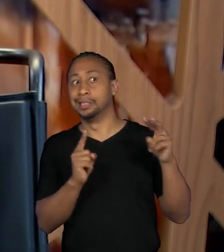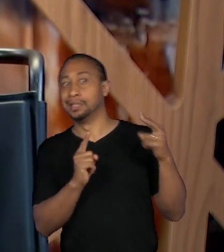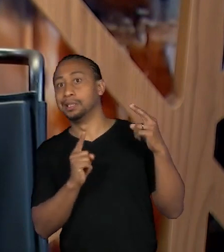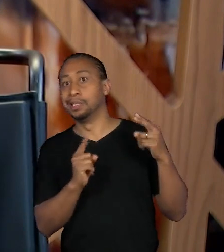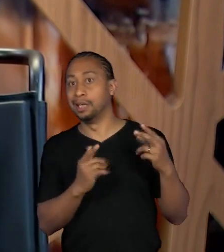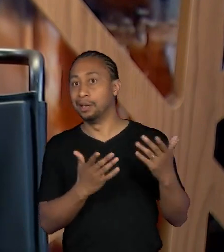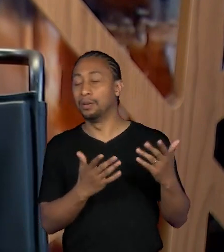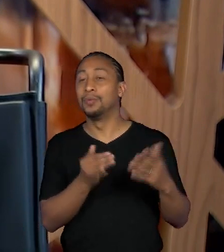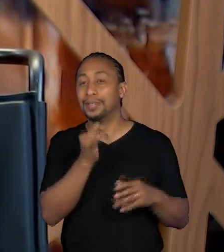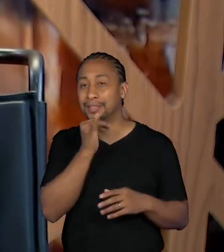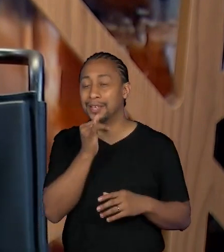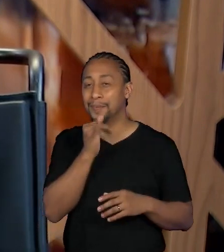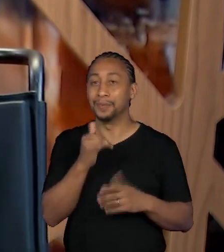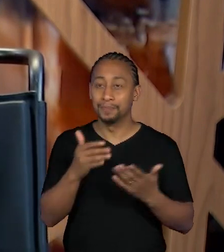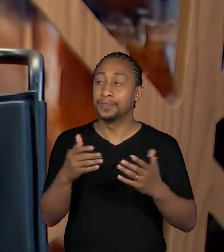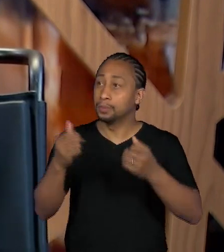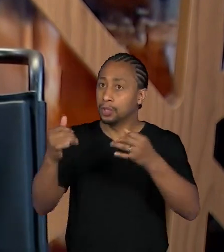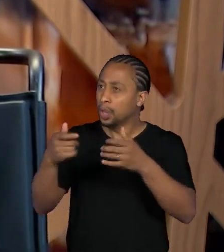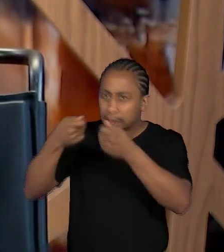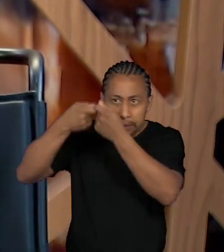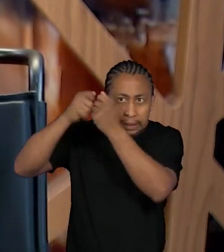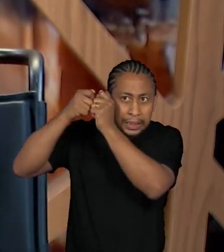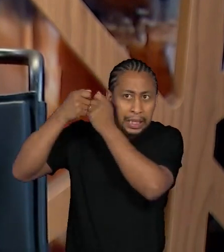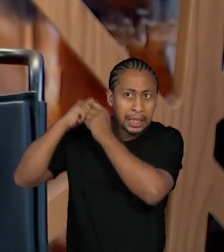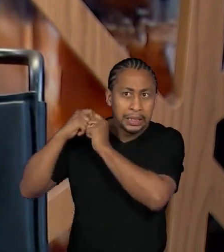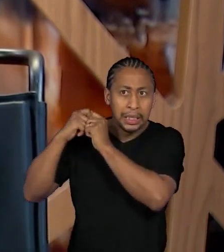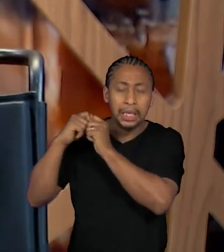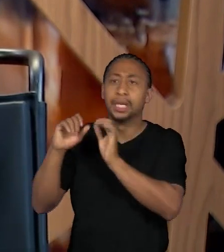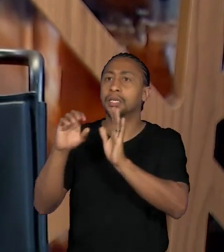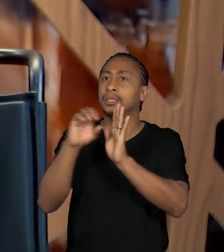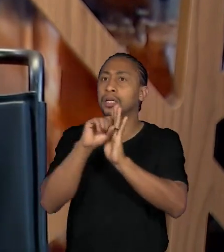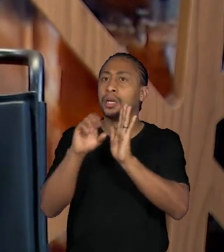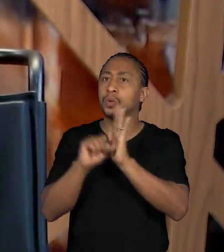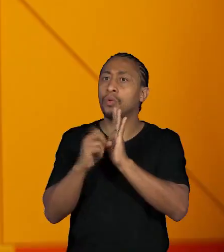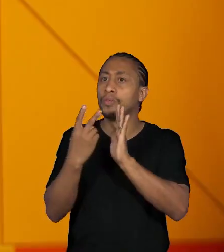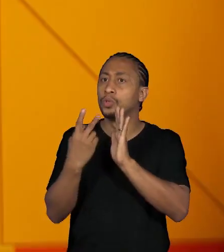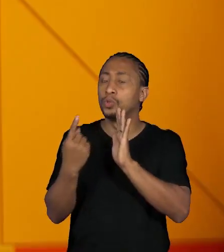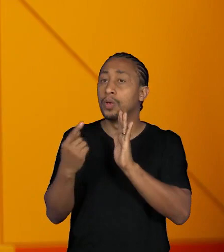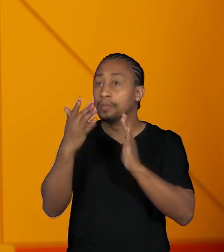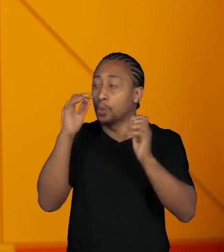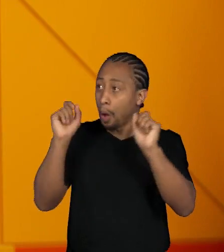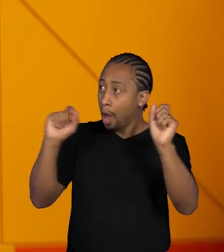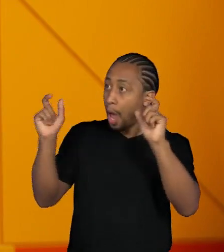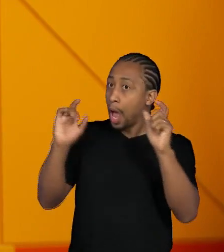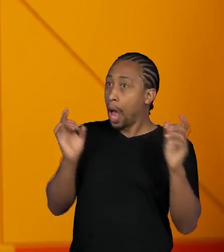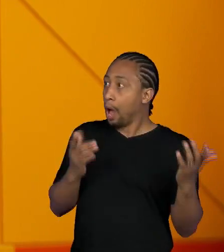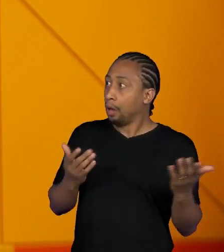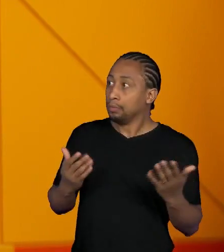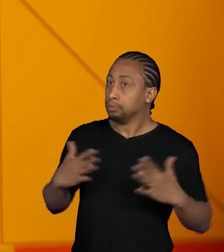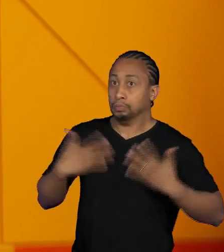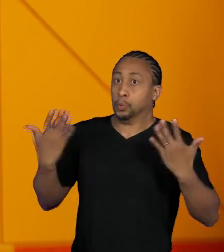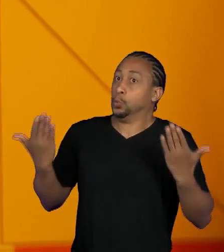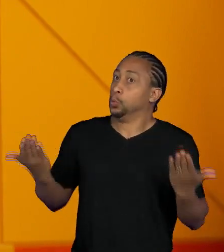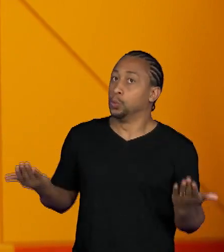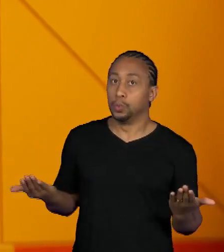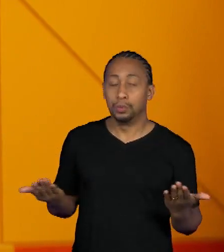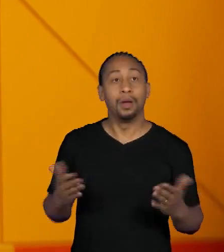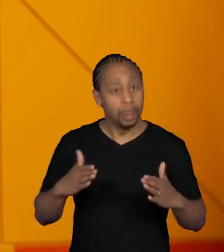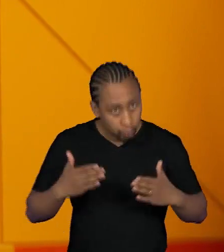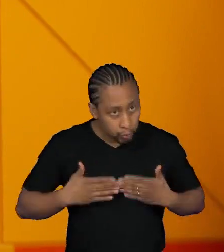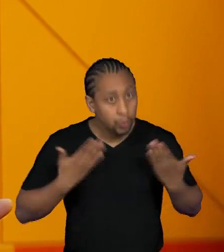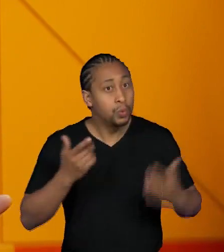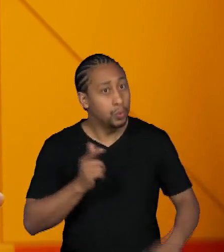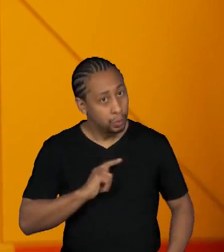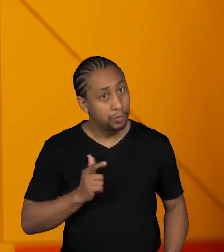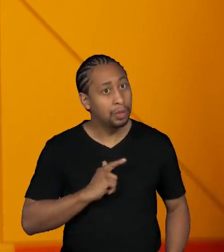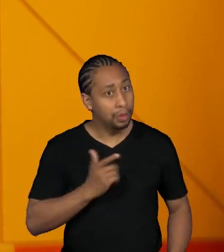a moça falou, né? Colocou trança, no século XXI as pessoas ainda estão assustadas. Estão assustadas. E, Mariana, essa